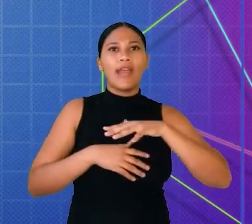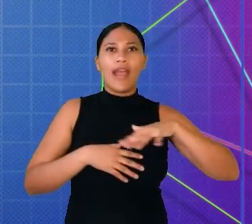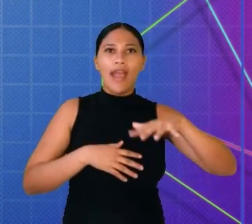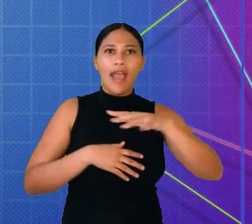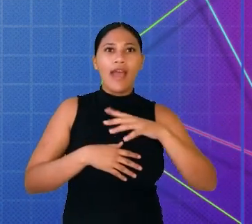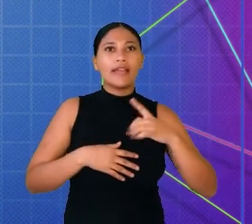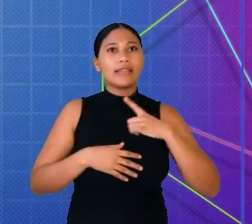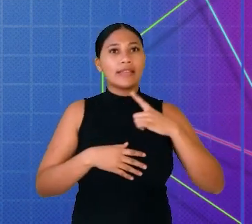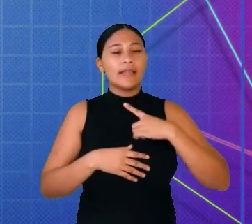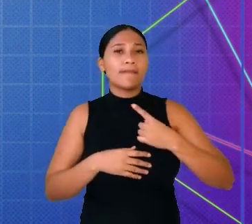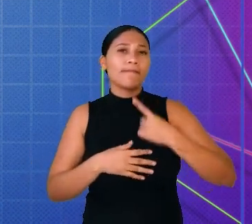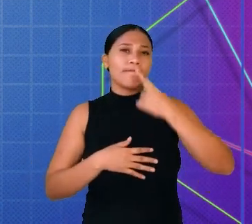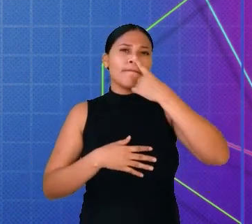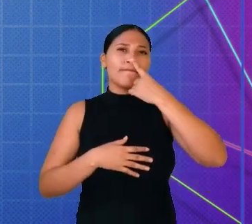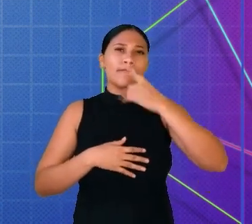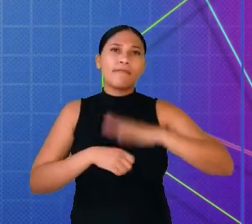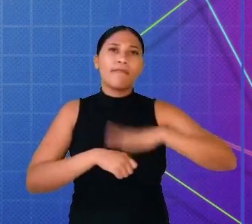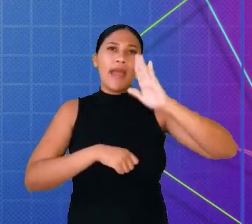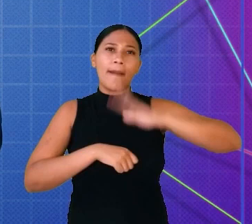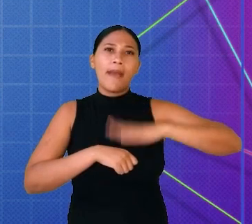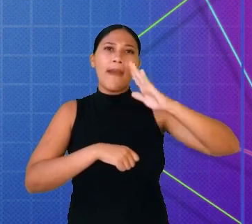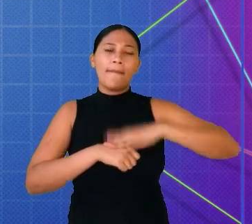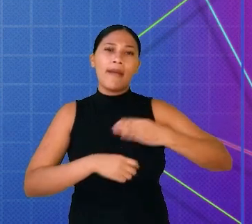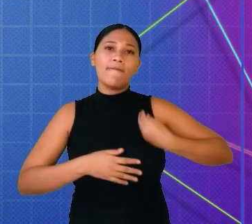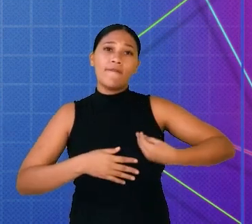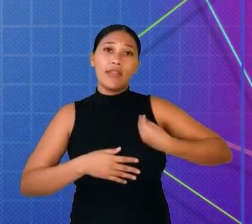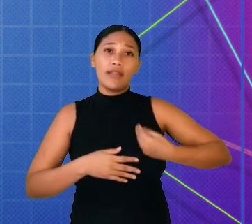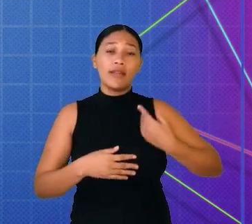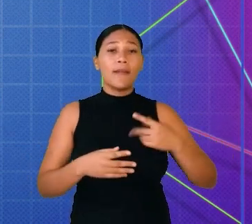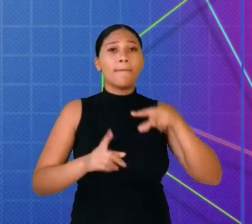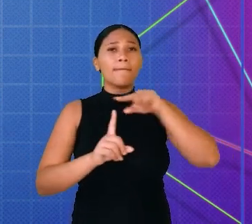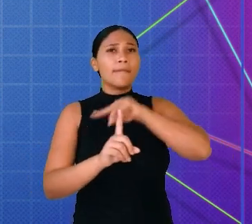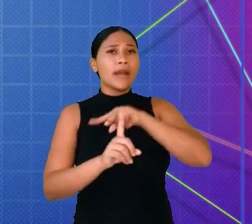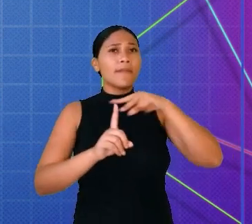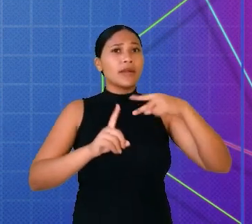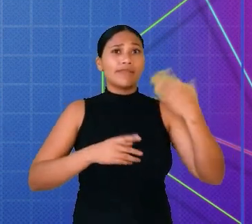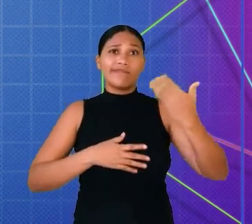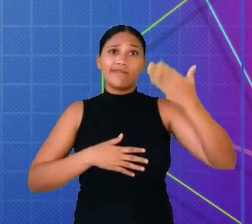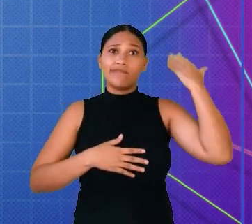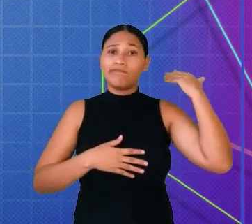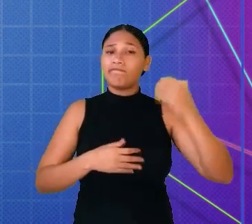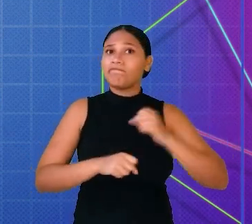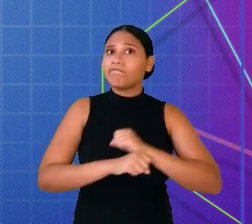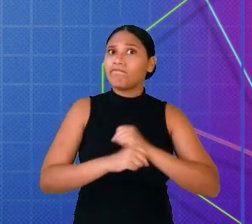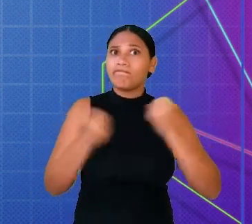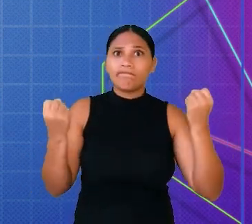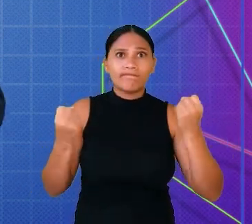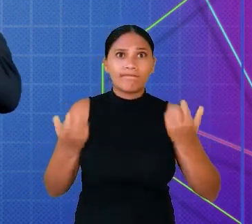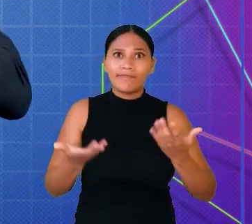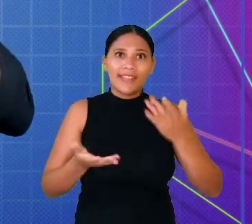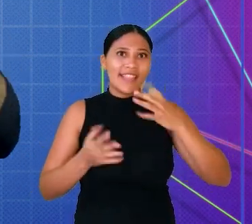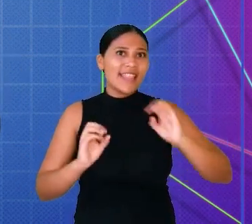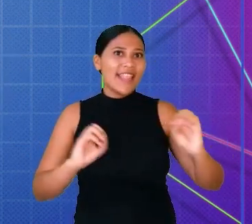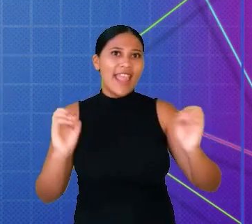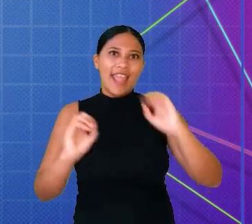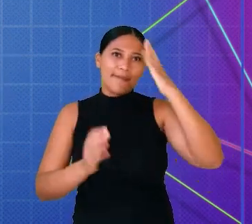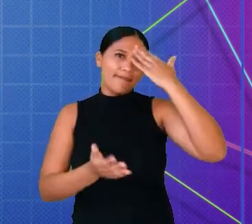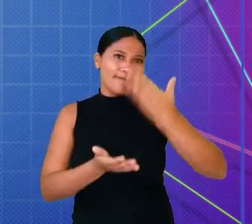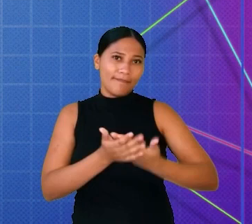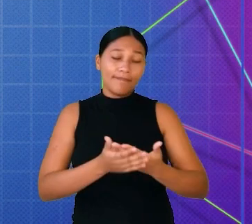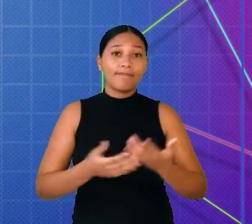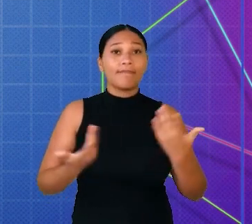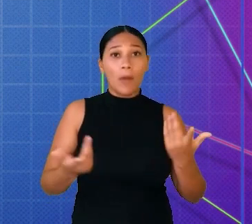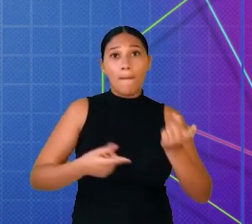que esse mercado tem feito, fazendo cada vez mais parte da nossa vida, dando uma nova perspectiva a uma coisa que antes não era muito levada a